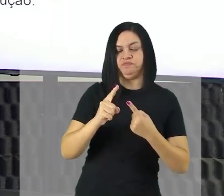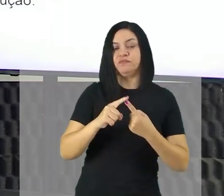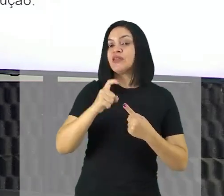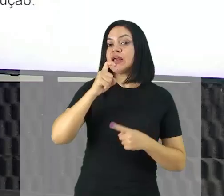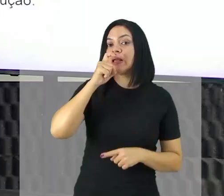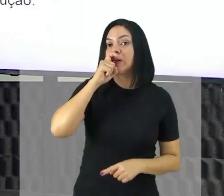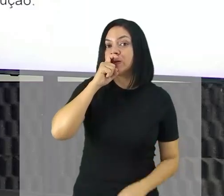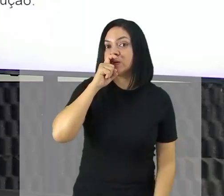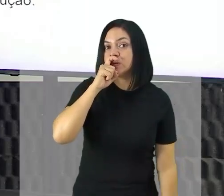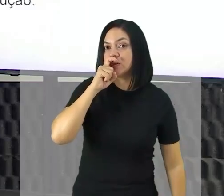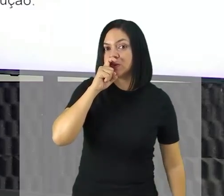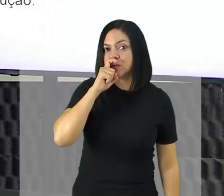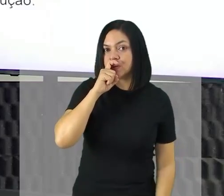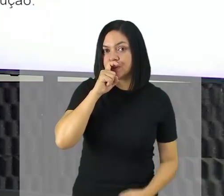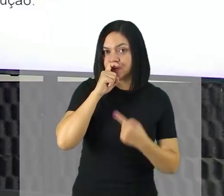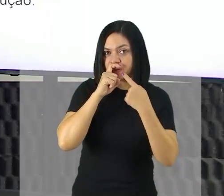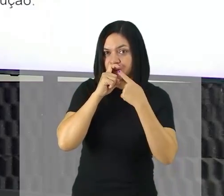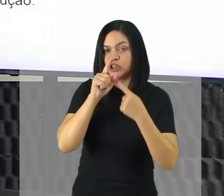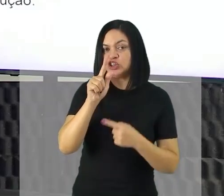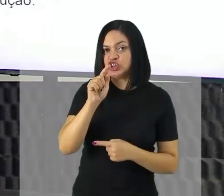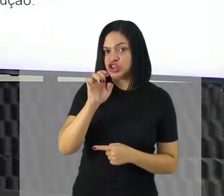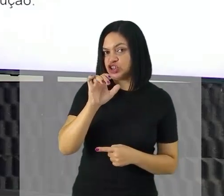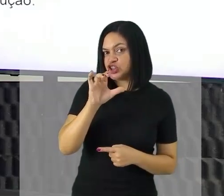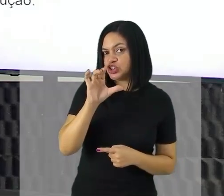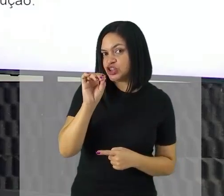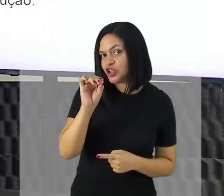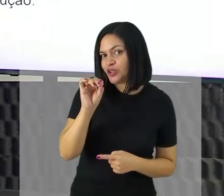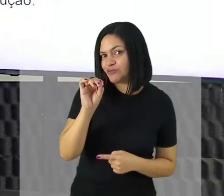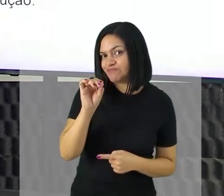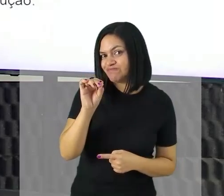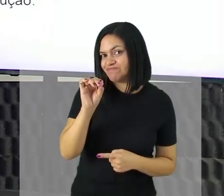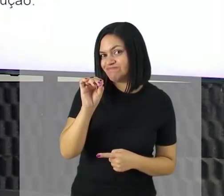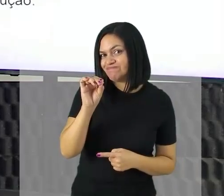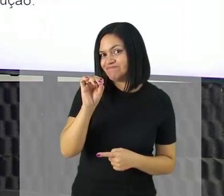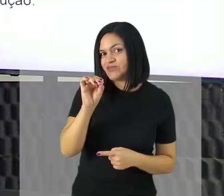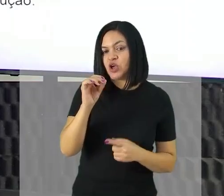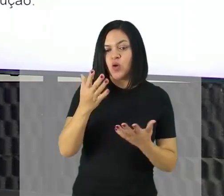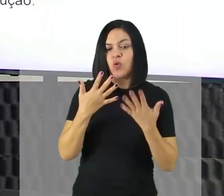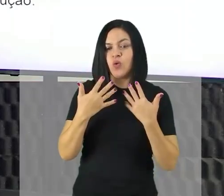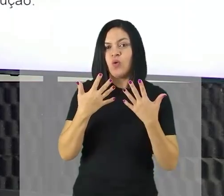um excelente isolante térmico. Por isso que os